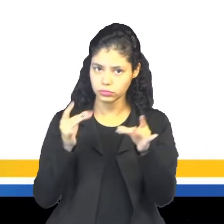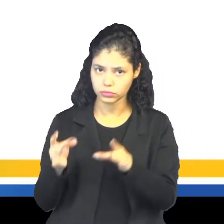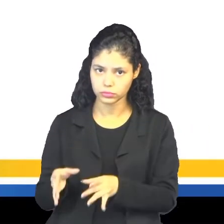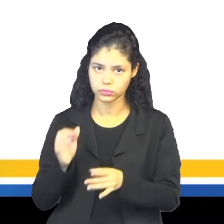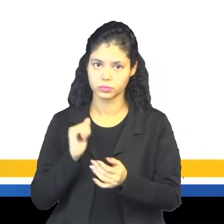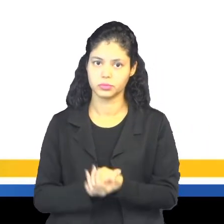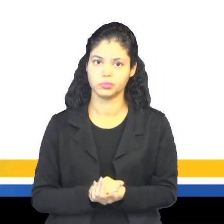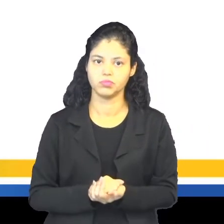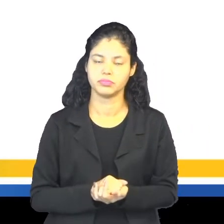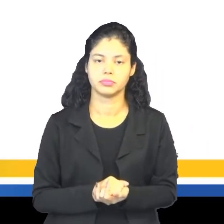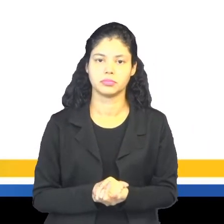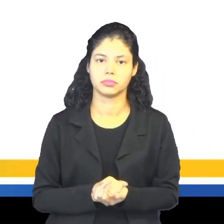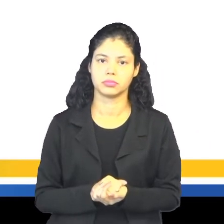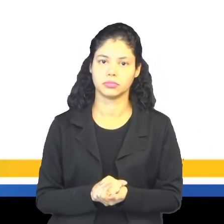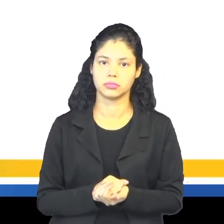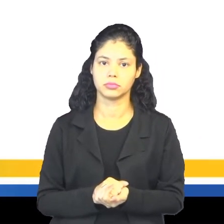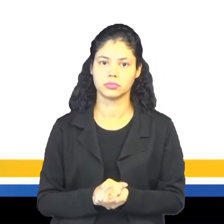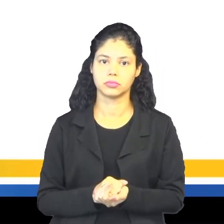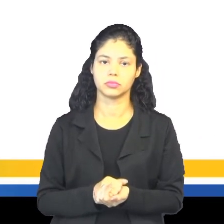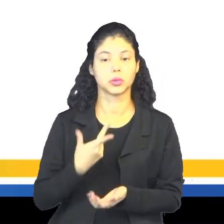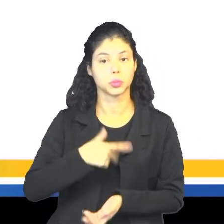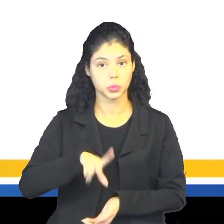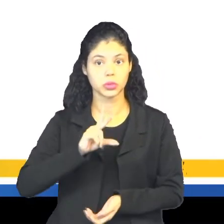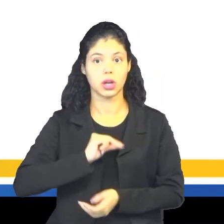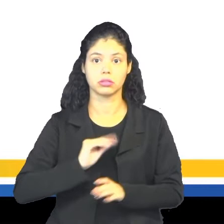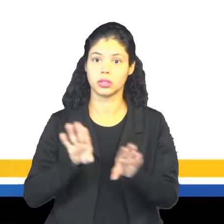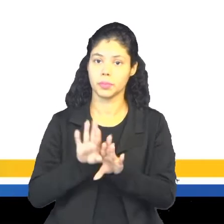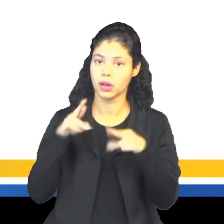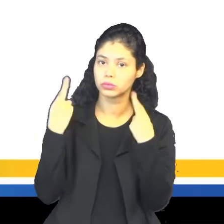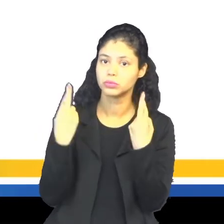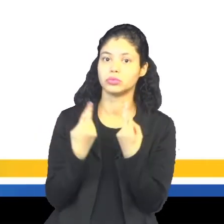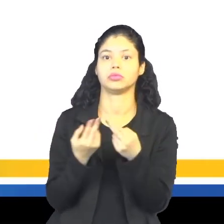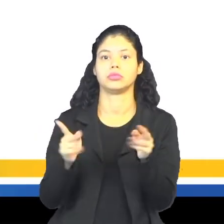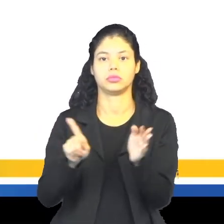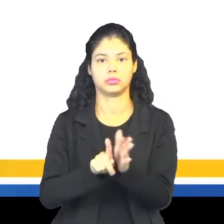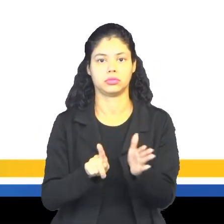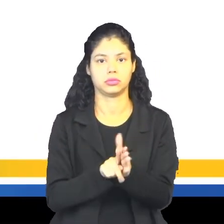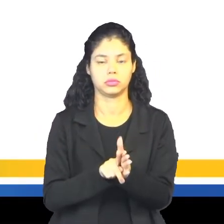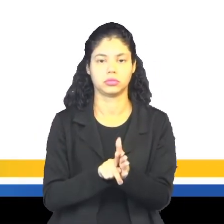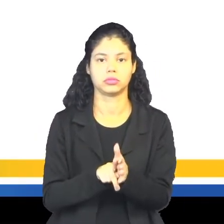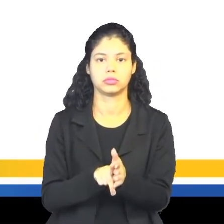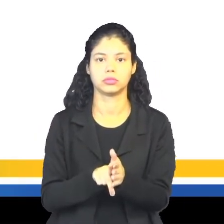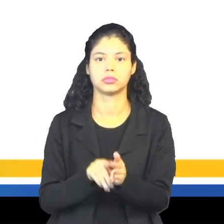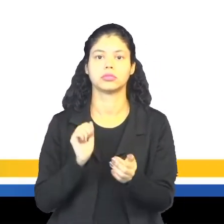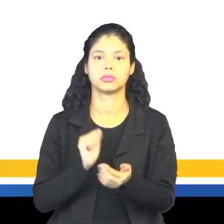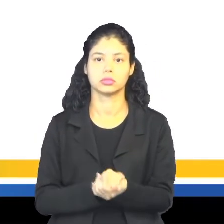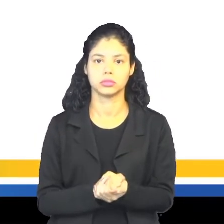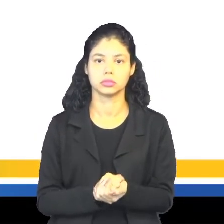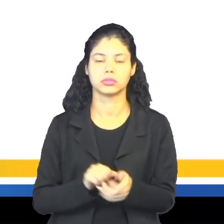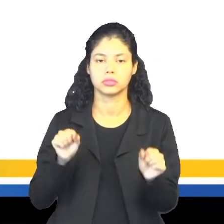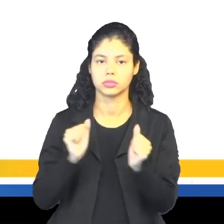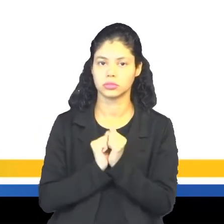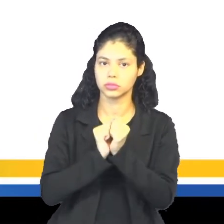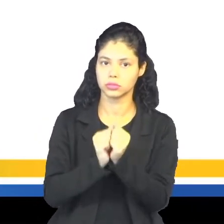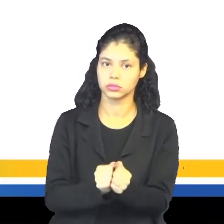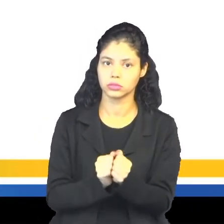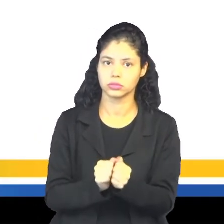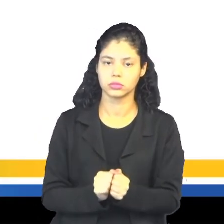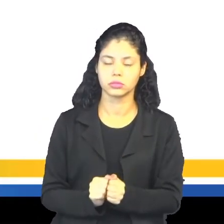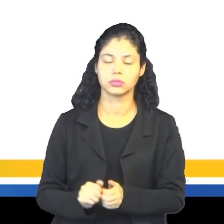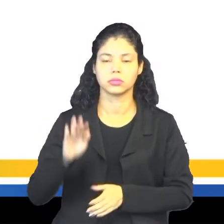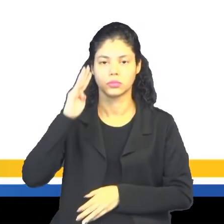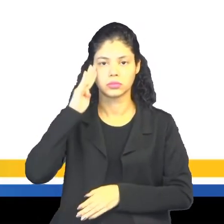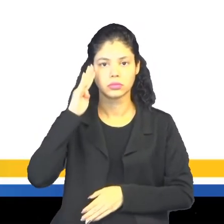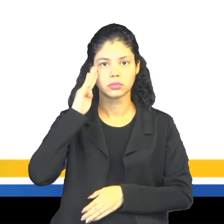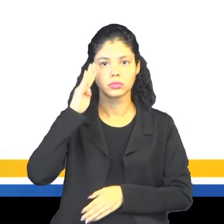ultramarino. E aí, assim, Portugal reunia, né, essas condições inéditas na Europa, né, uma monarquia centralizada, uma elite guerreira, né,